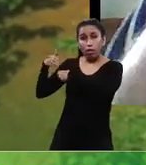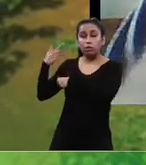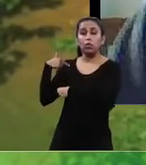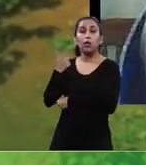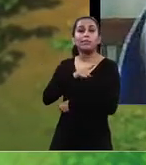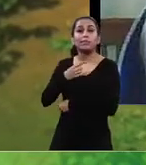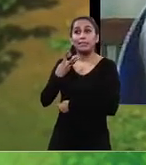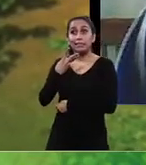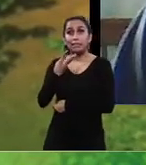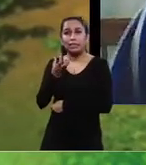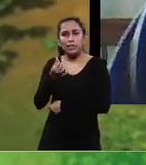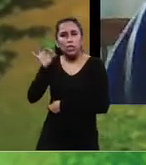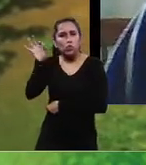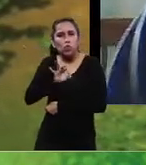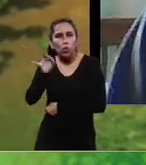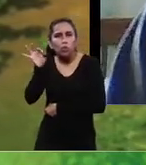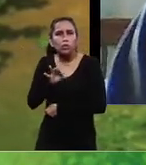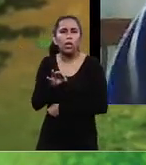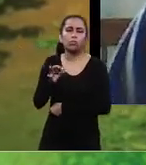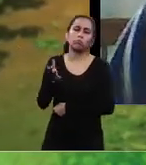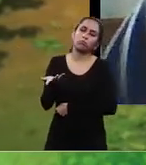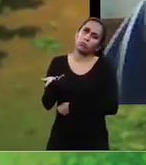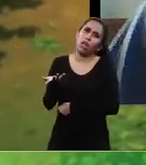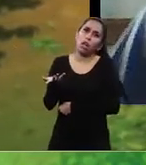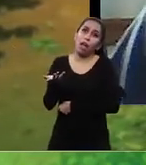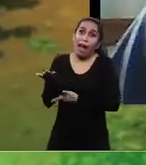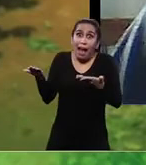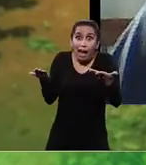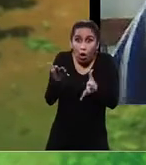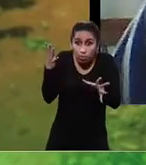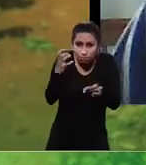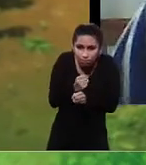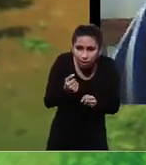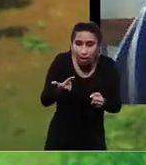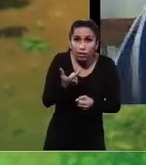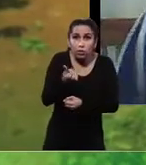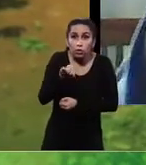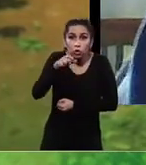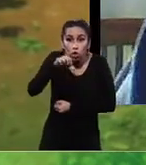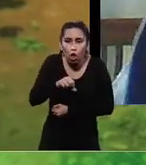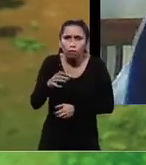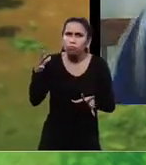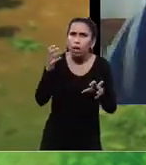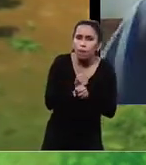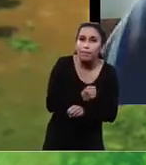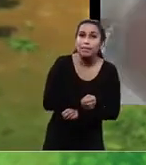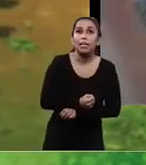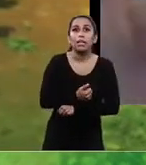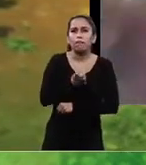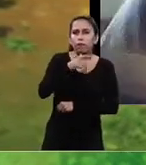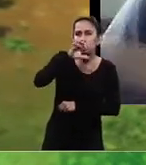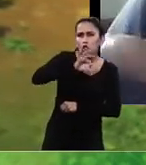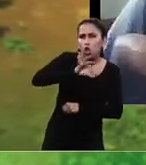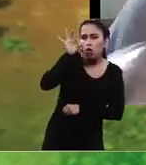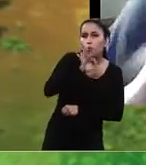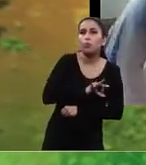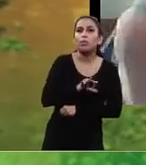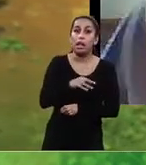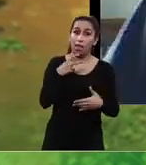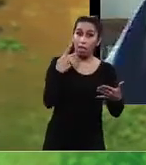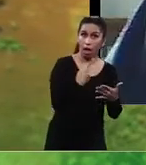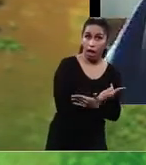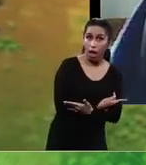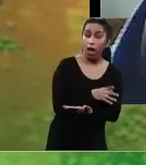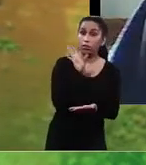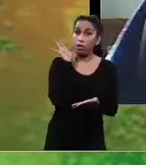Esse ano, 2019, fechado, nós temos só 23% em desmatamento legal, ilegal e irregular. Tá?